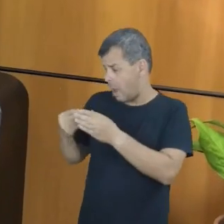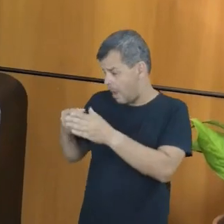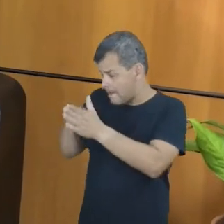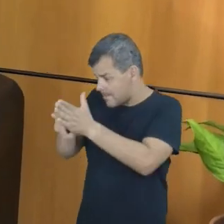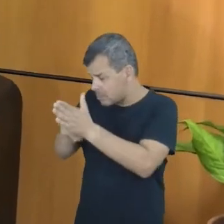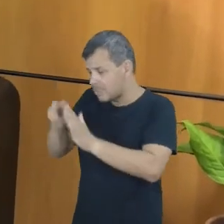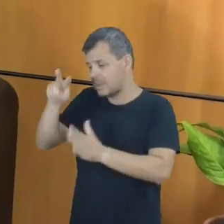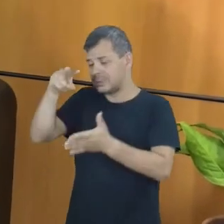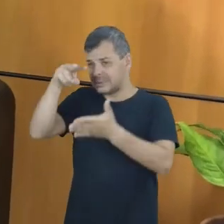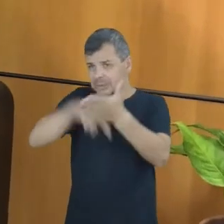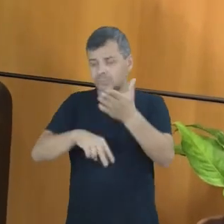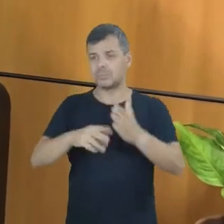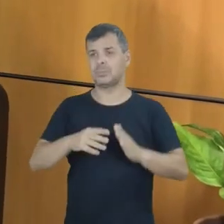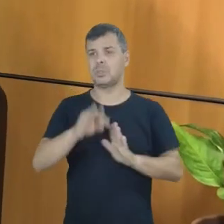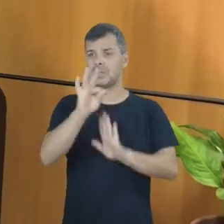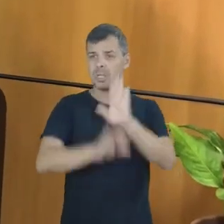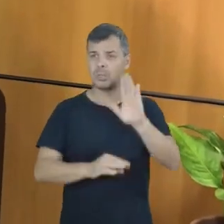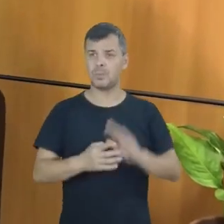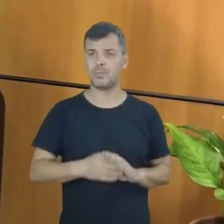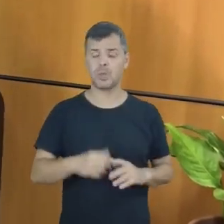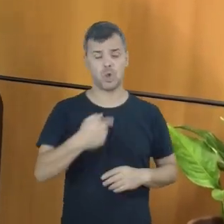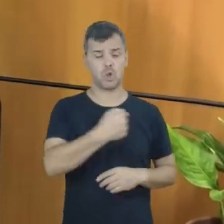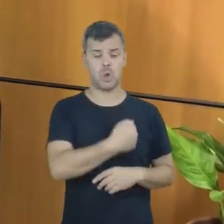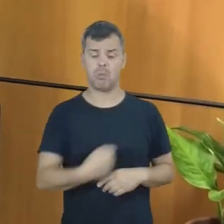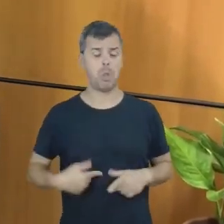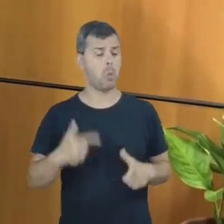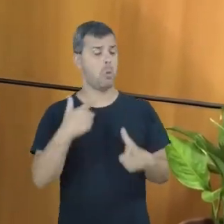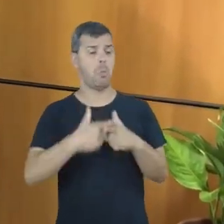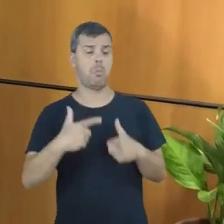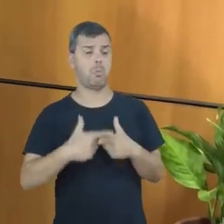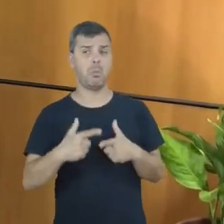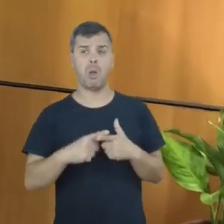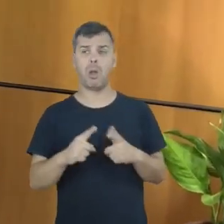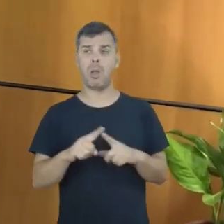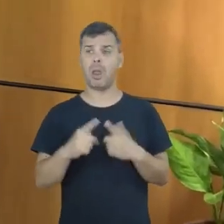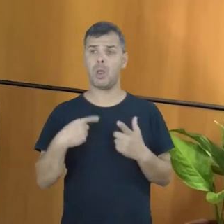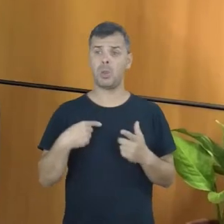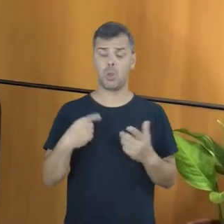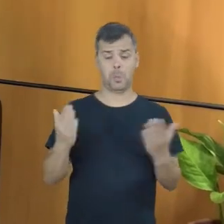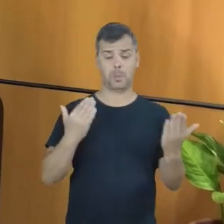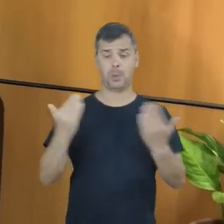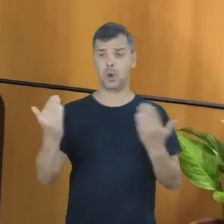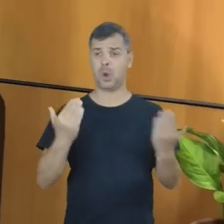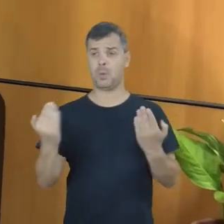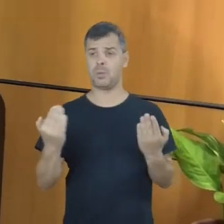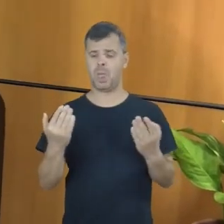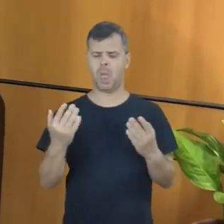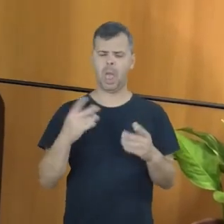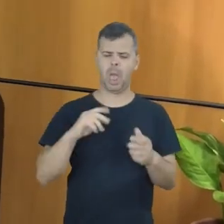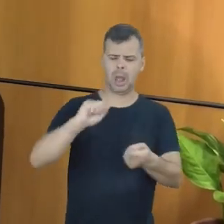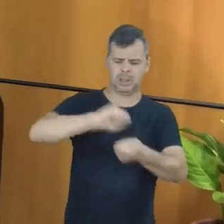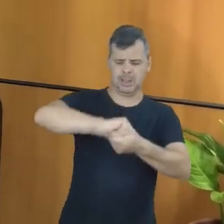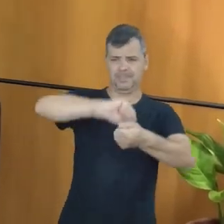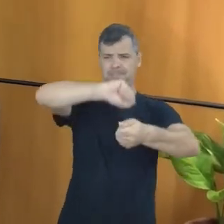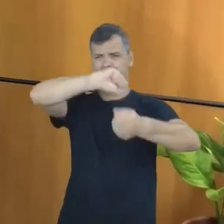escrito. Agora, o governo não tem problema do parlamento